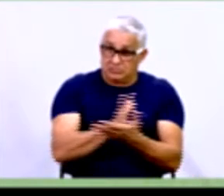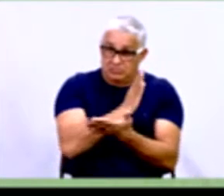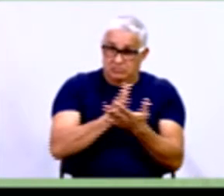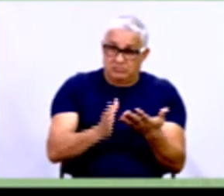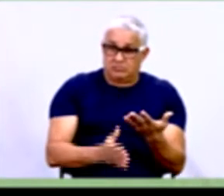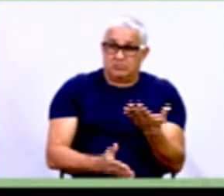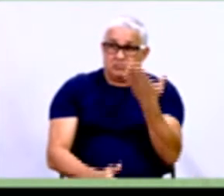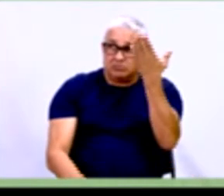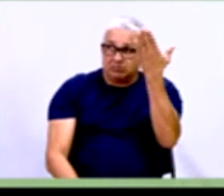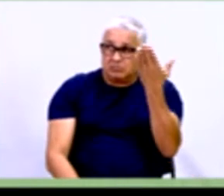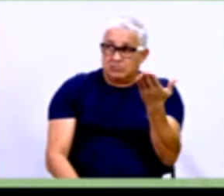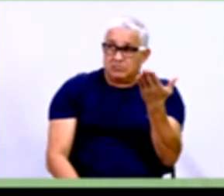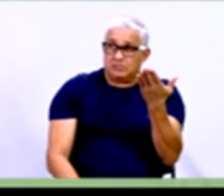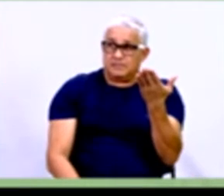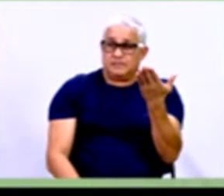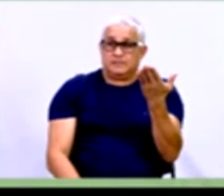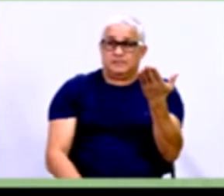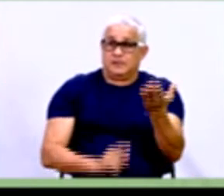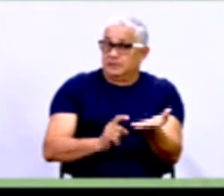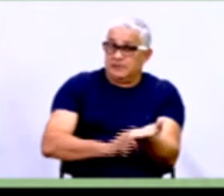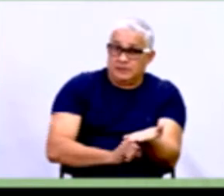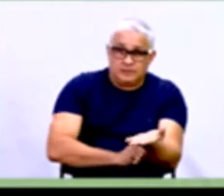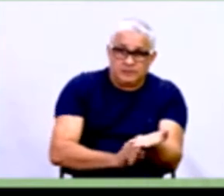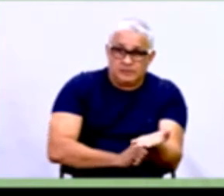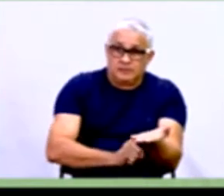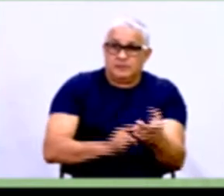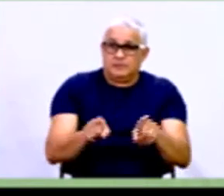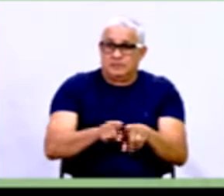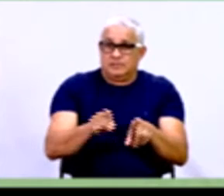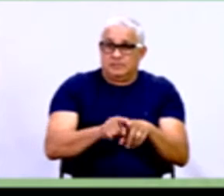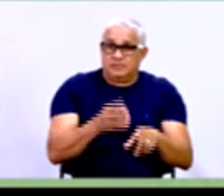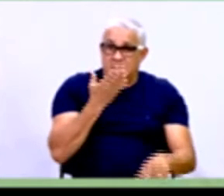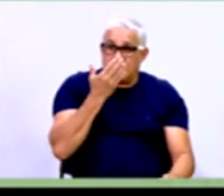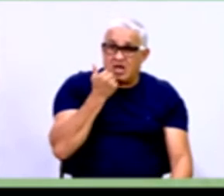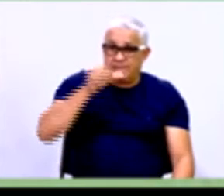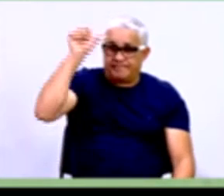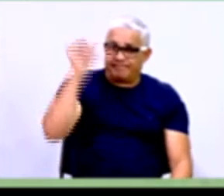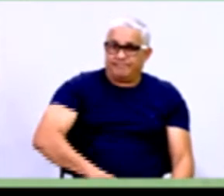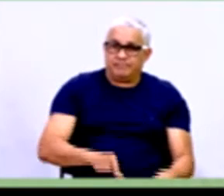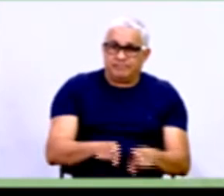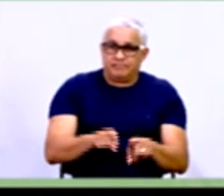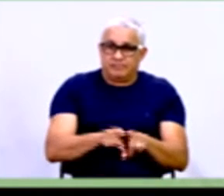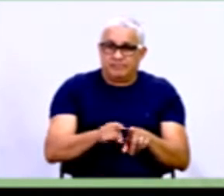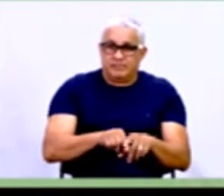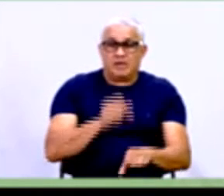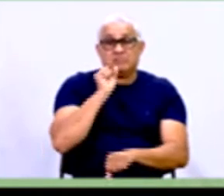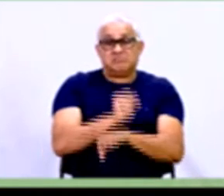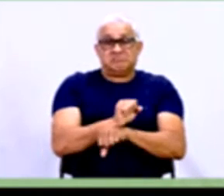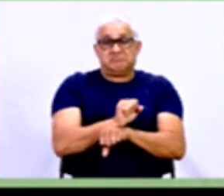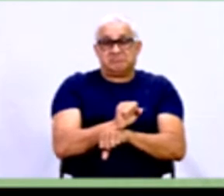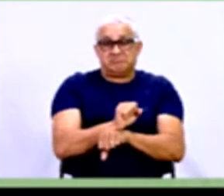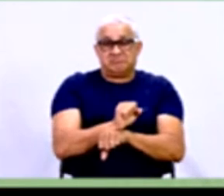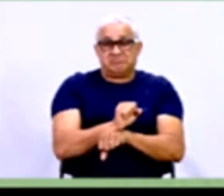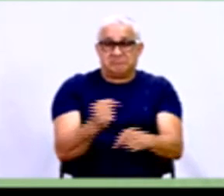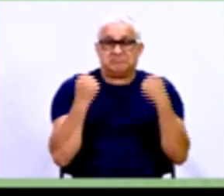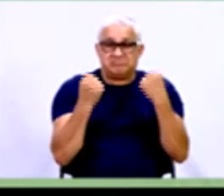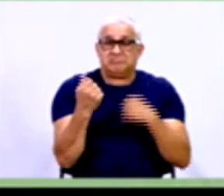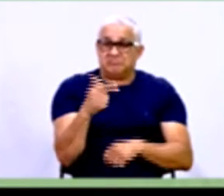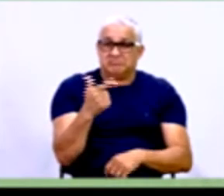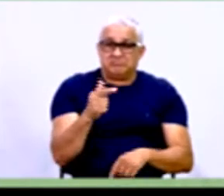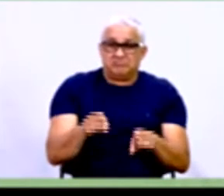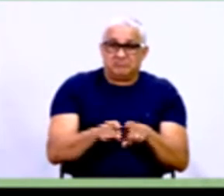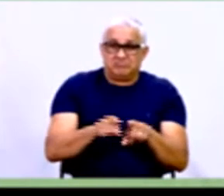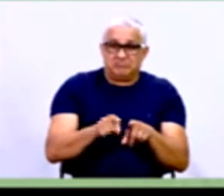deles, não é? Elevado nível de estresse, alimentação inadequada, inatividade física, sobrecarga